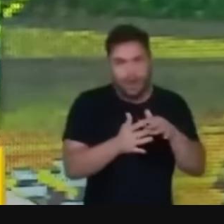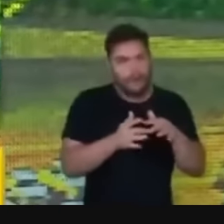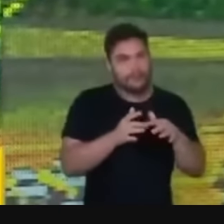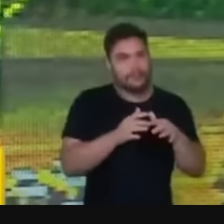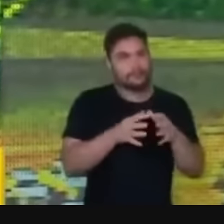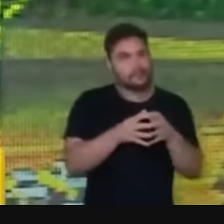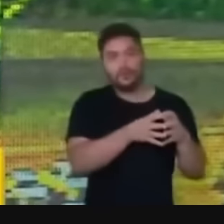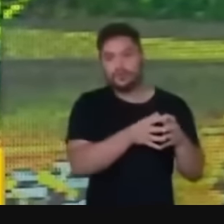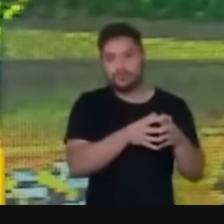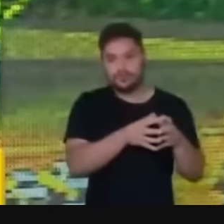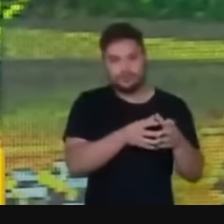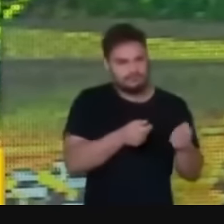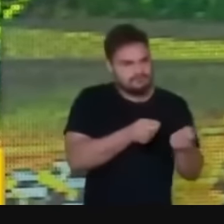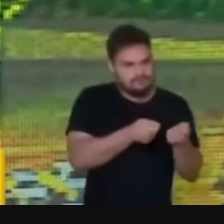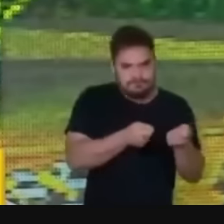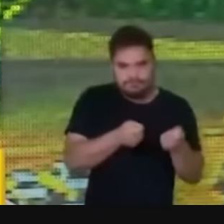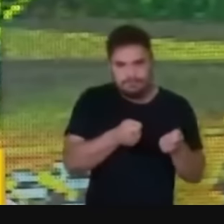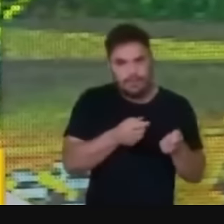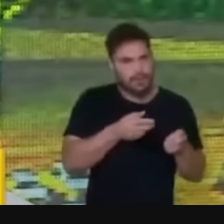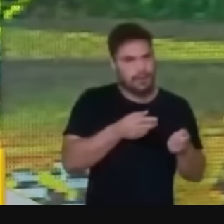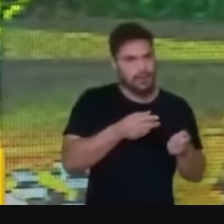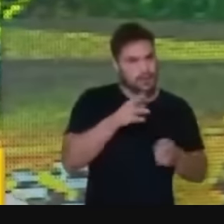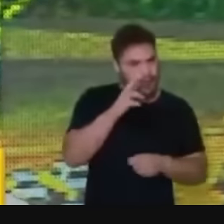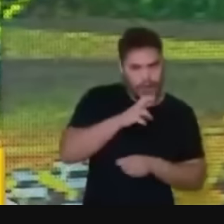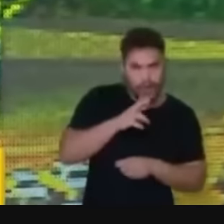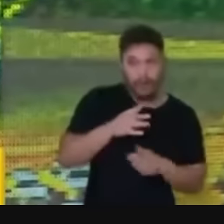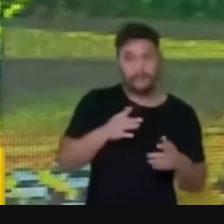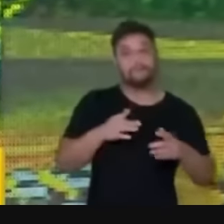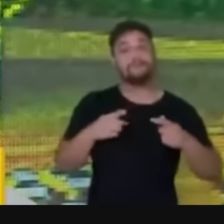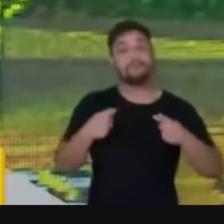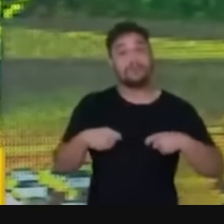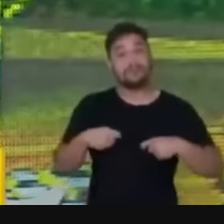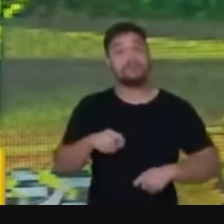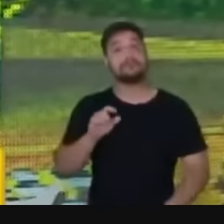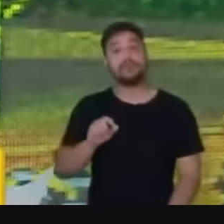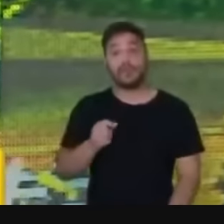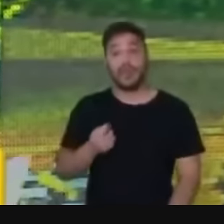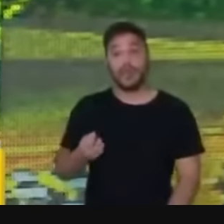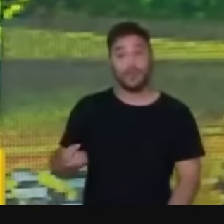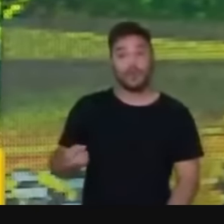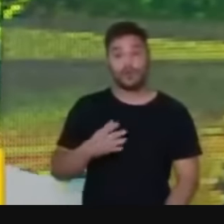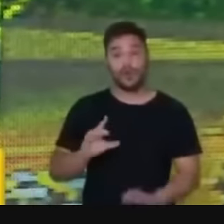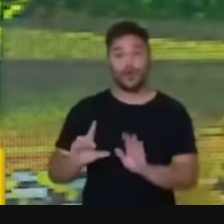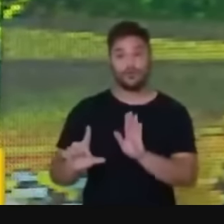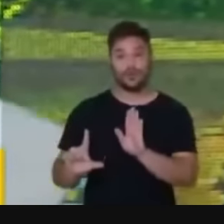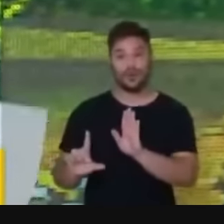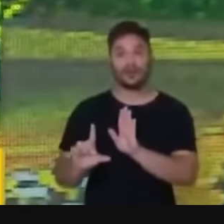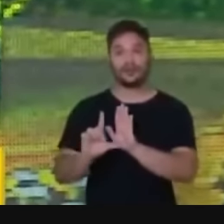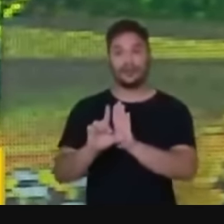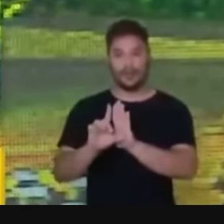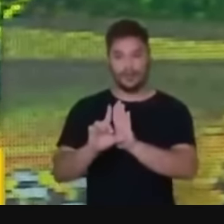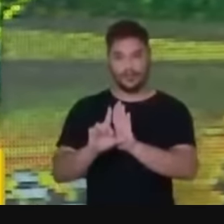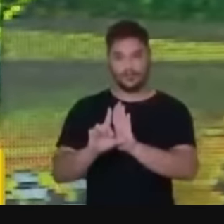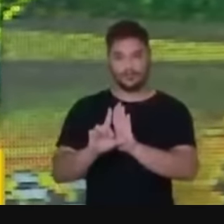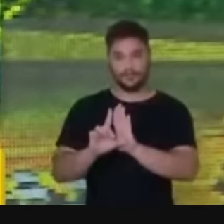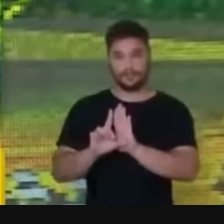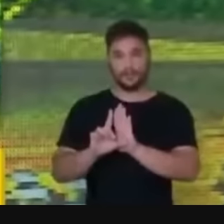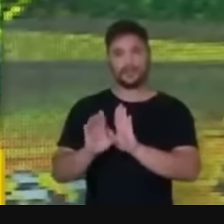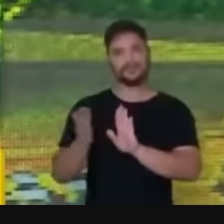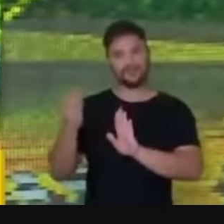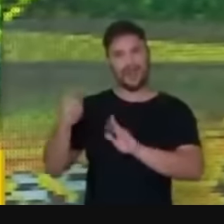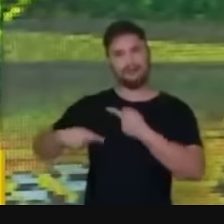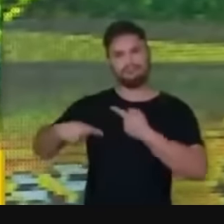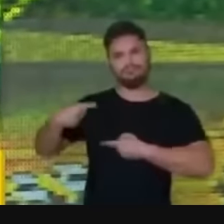A necessidade da edição de uma moderna regulamentação, como vem sendo discutido no